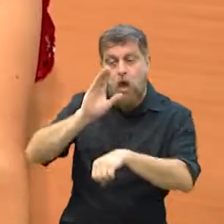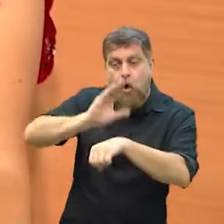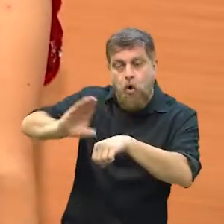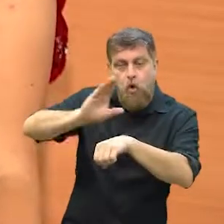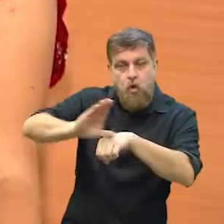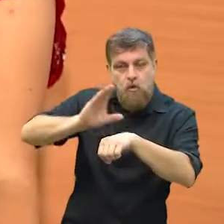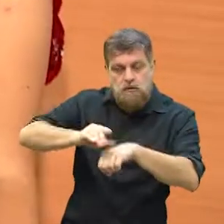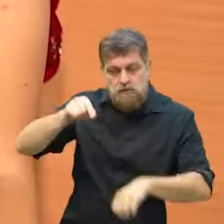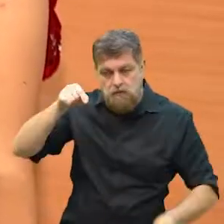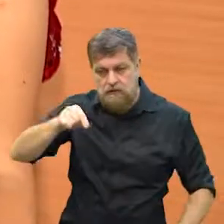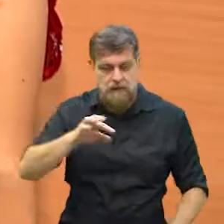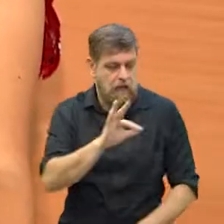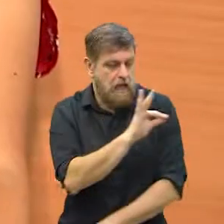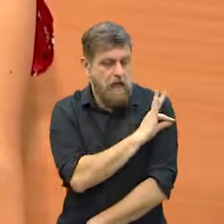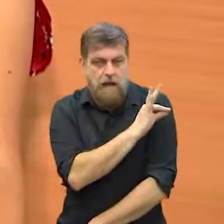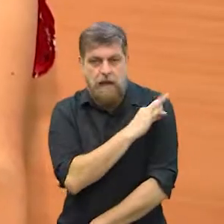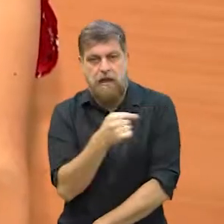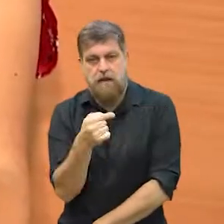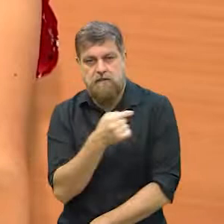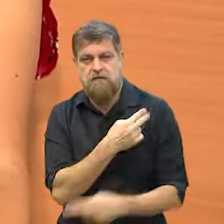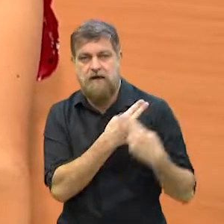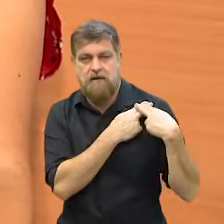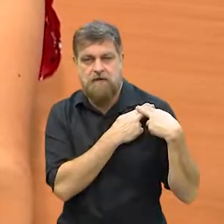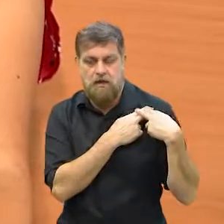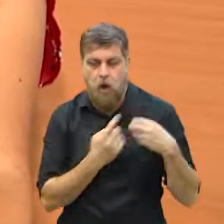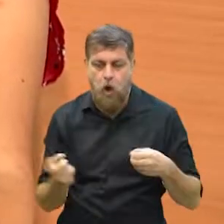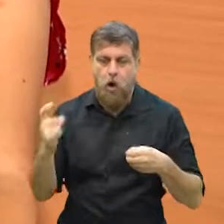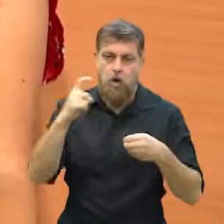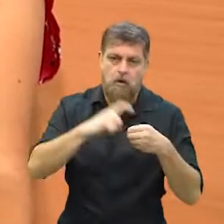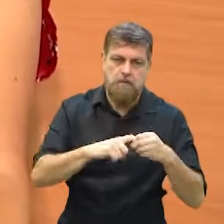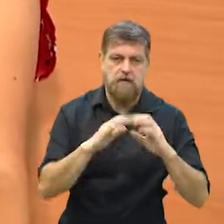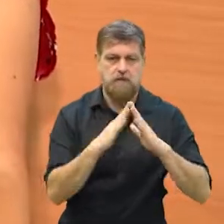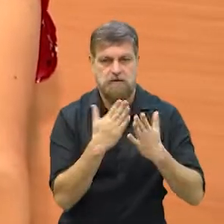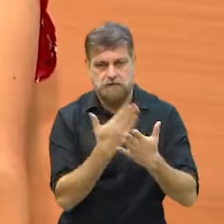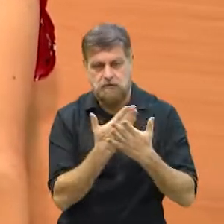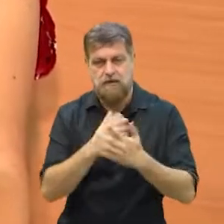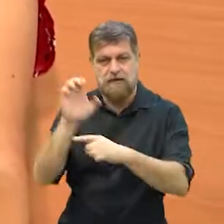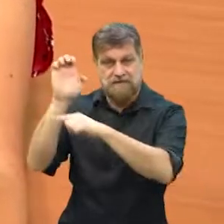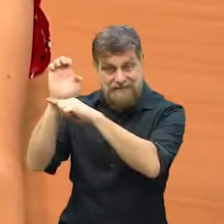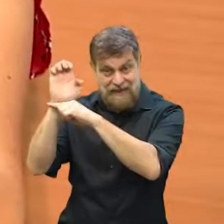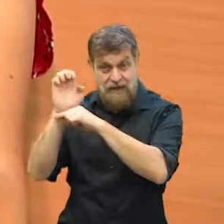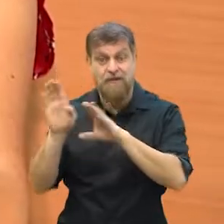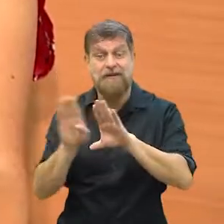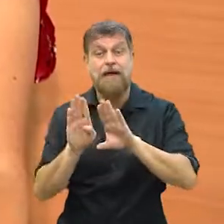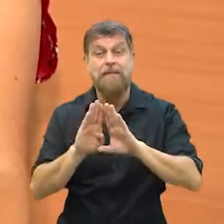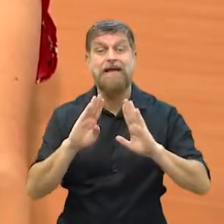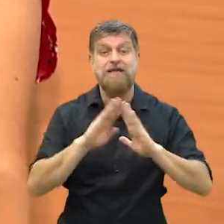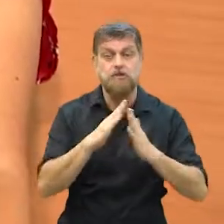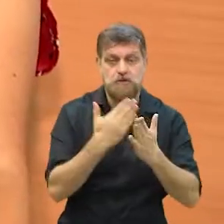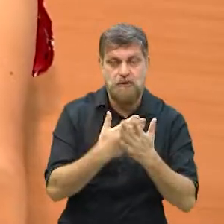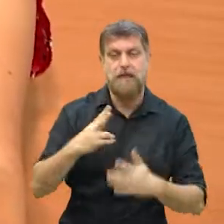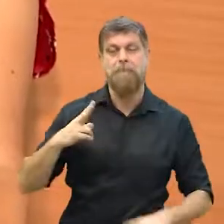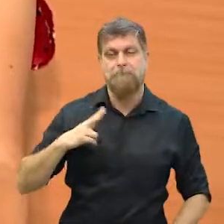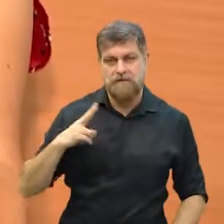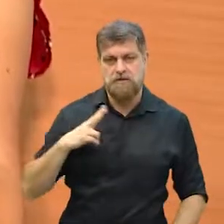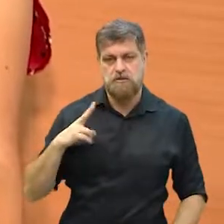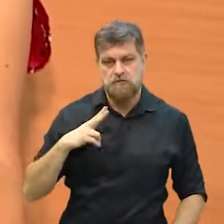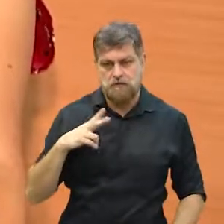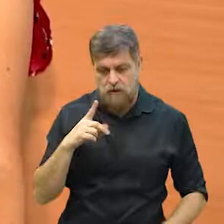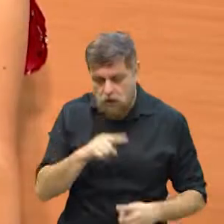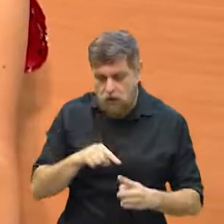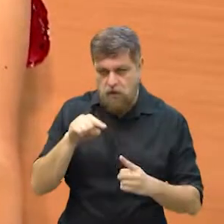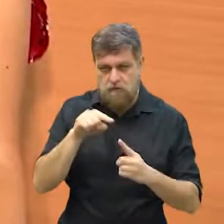com a possibilidade, inclusive, do município fazer convênios com as escolas estaduais, com as escolas privadas,